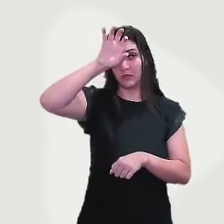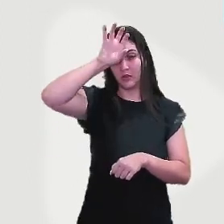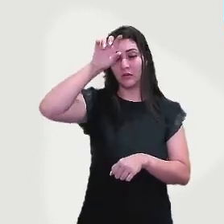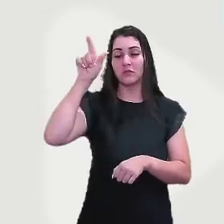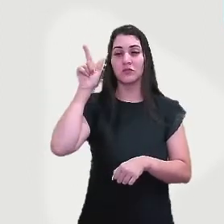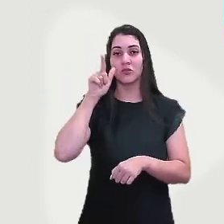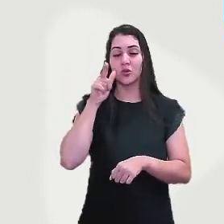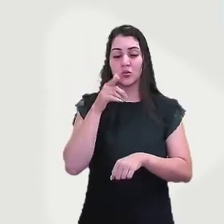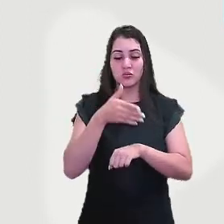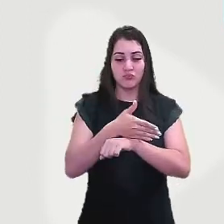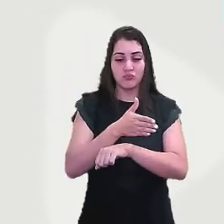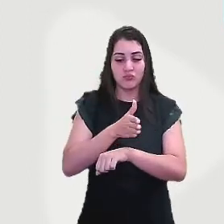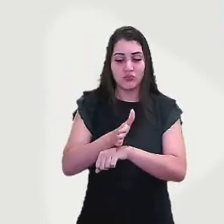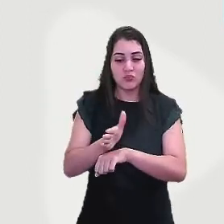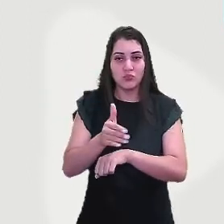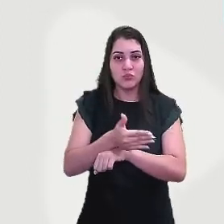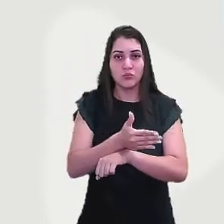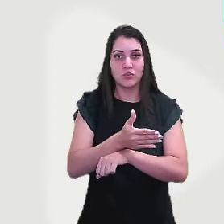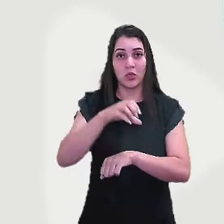diferentes.